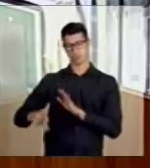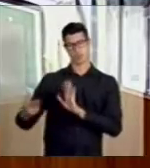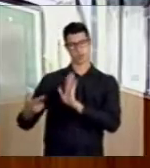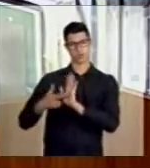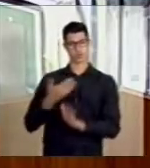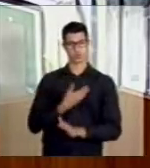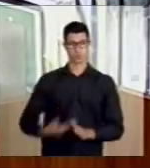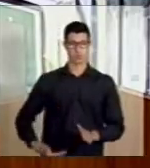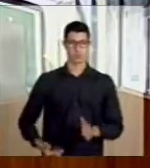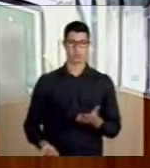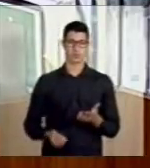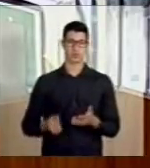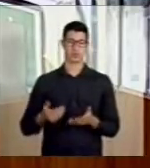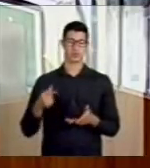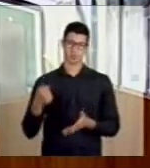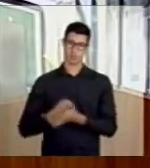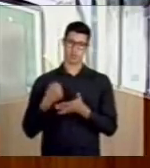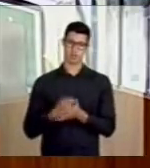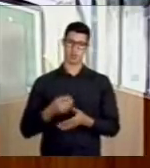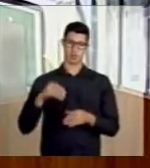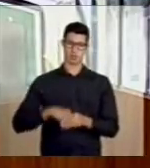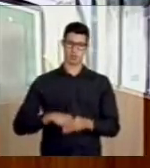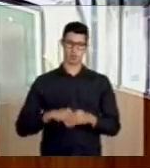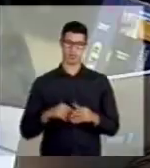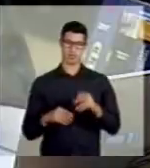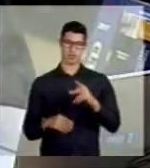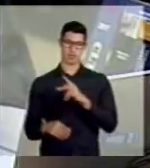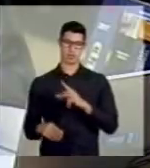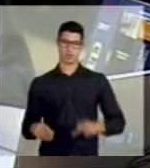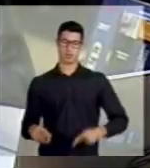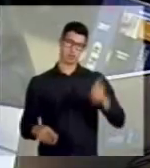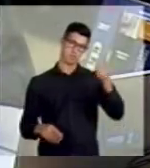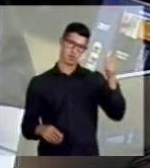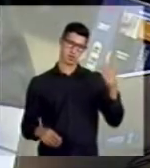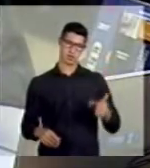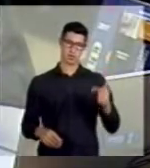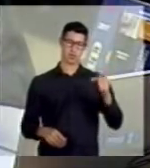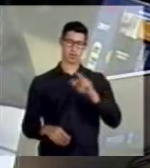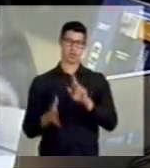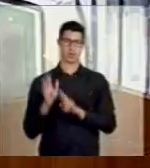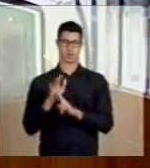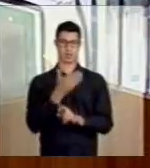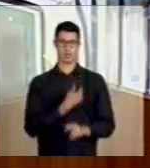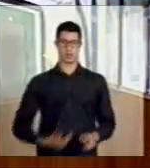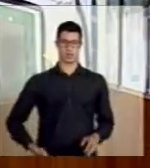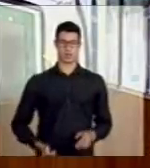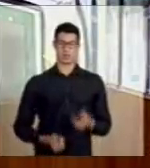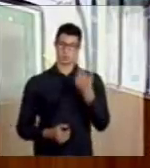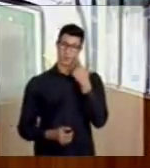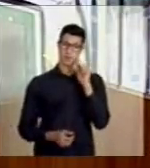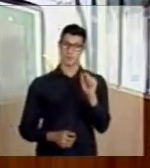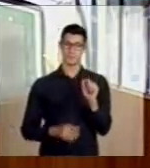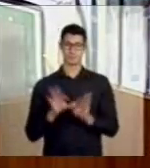públicos. E atuando tanto perante a primeira vara como a segunda vara de registros públicos, observei que